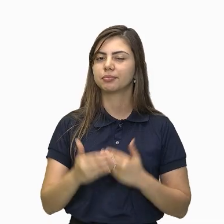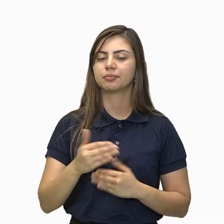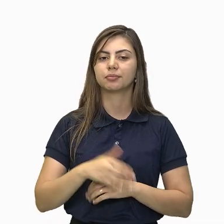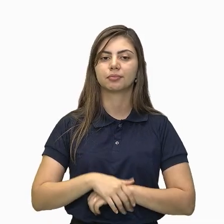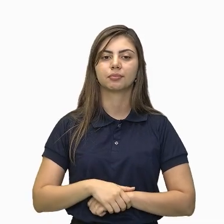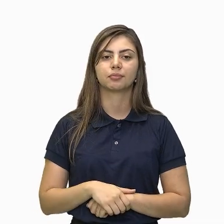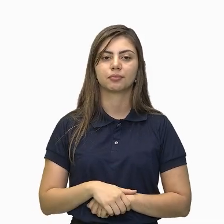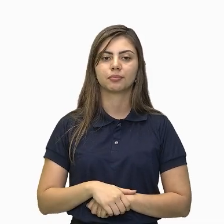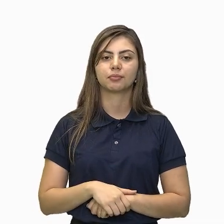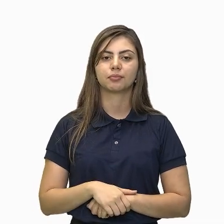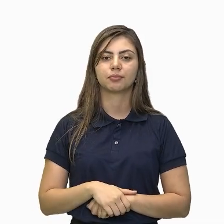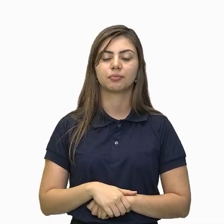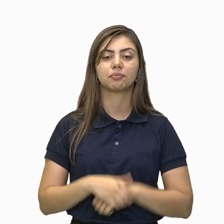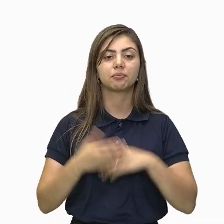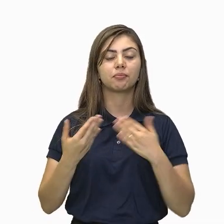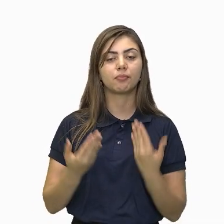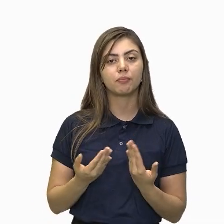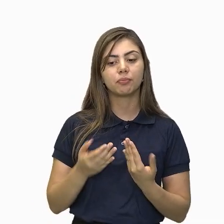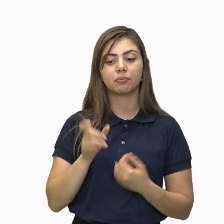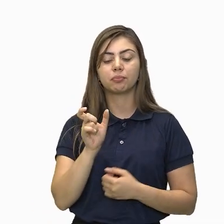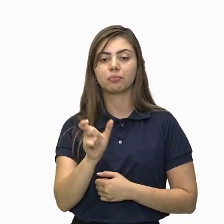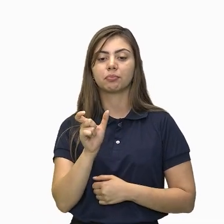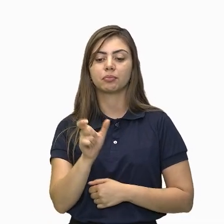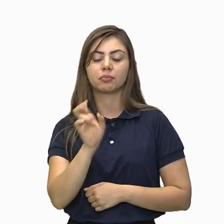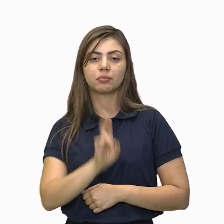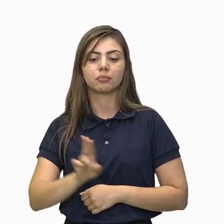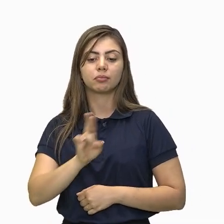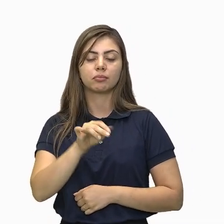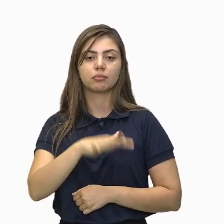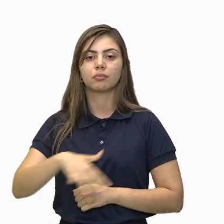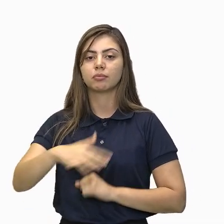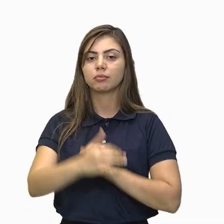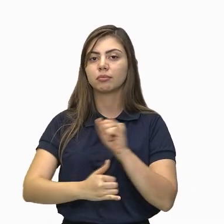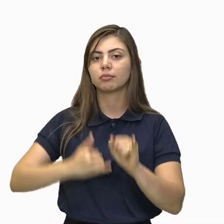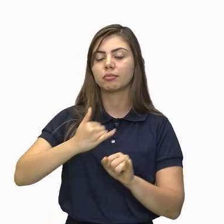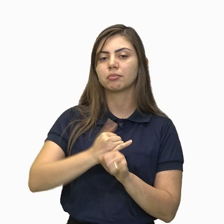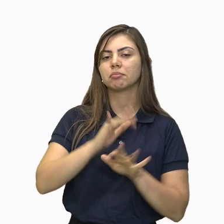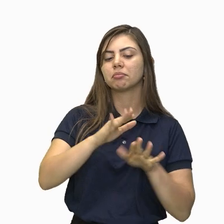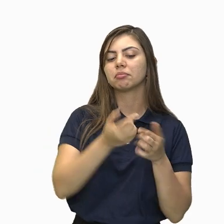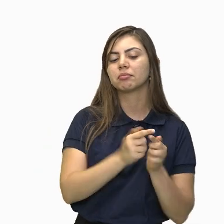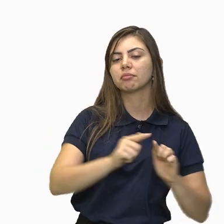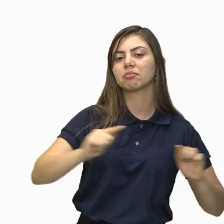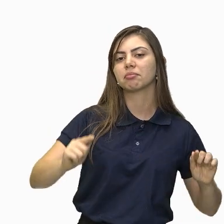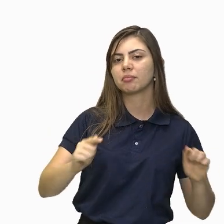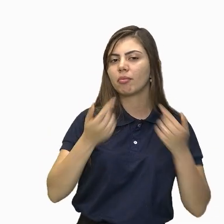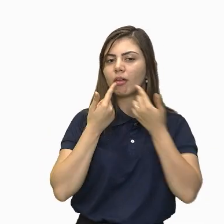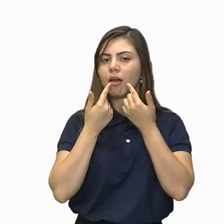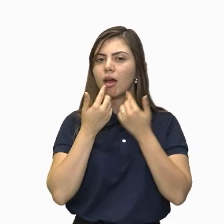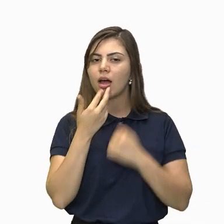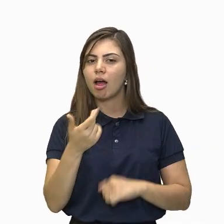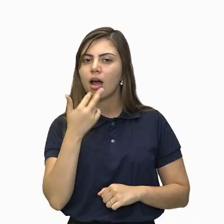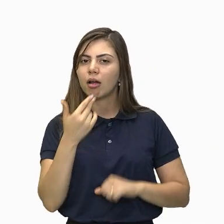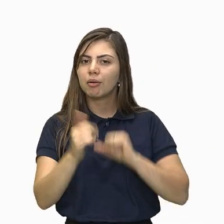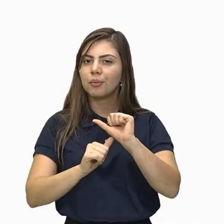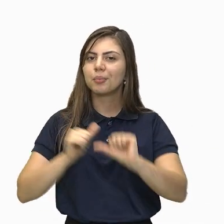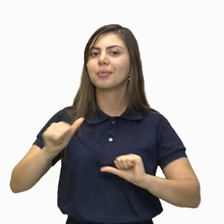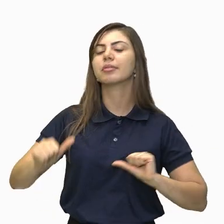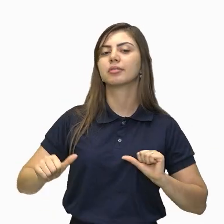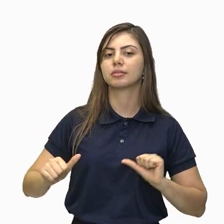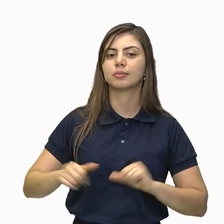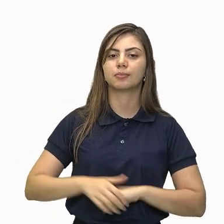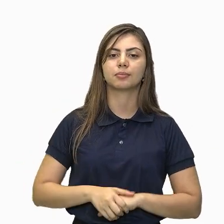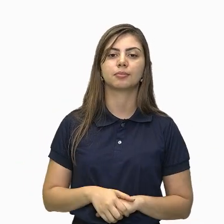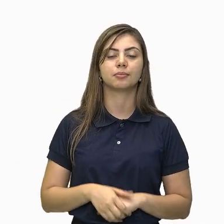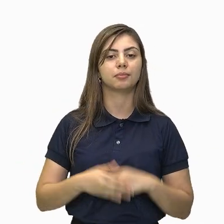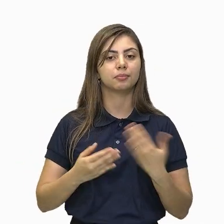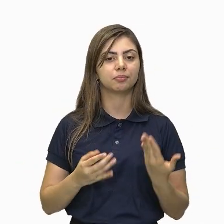Então, internetês e gramática, como a língua se transforma. Além dessas abreviações, né, como